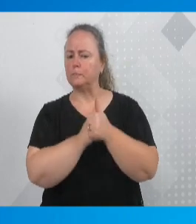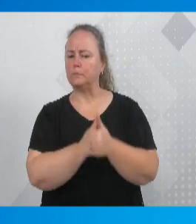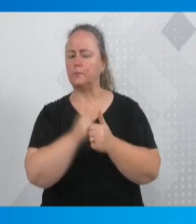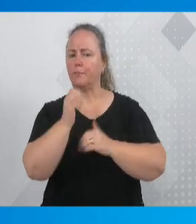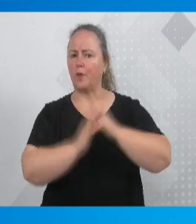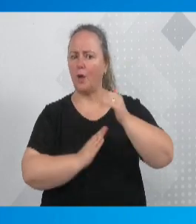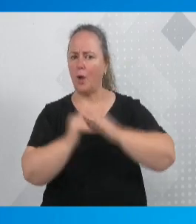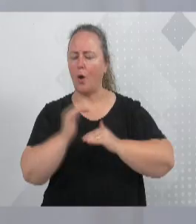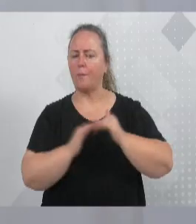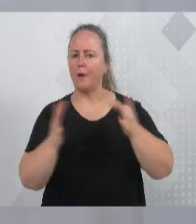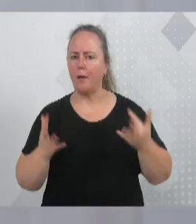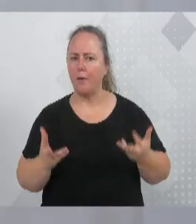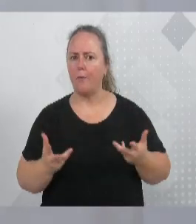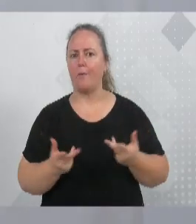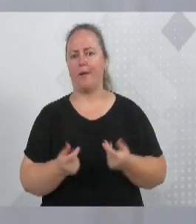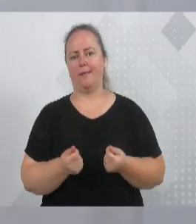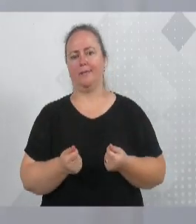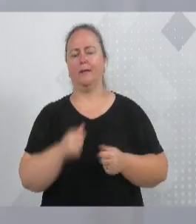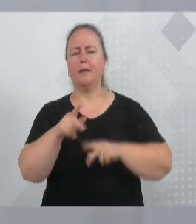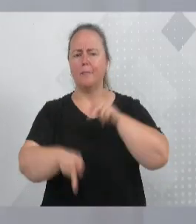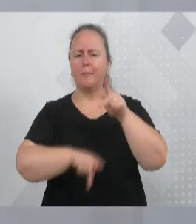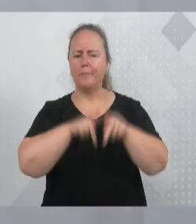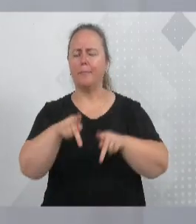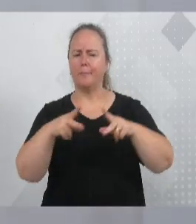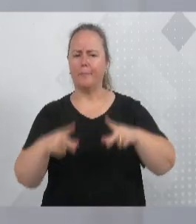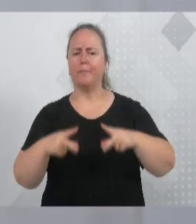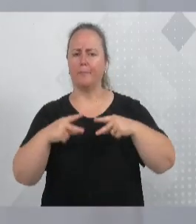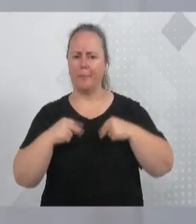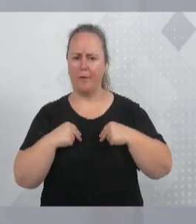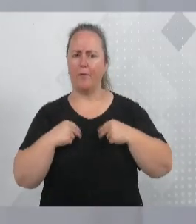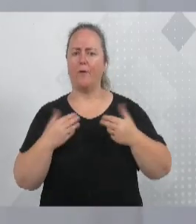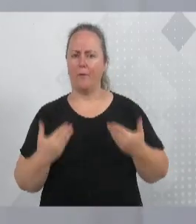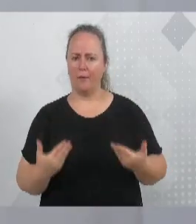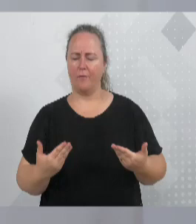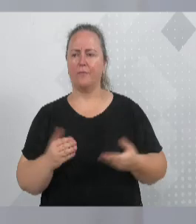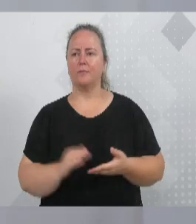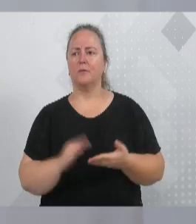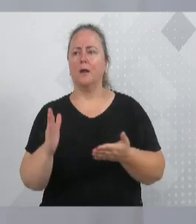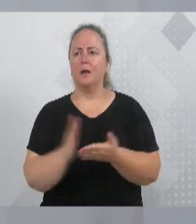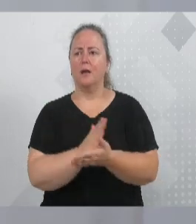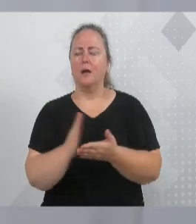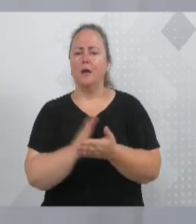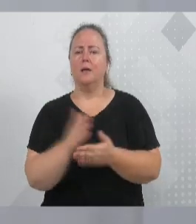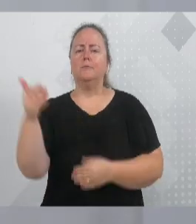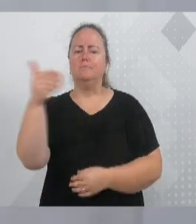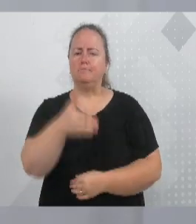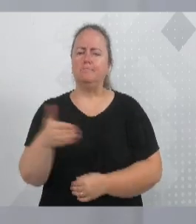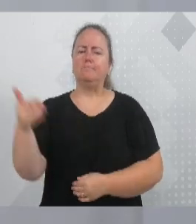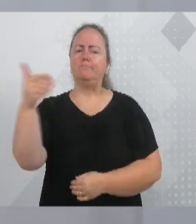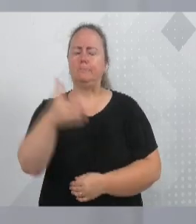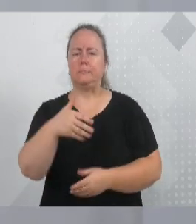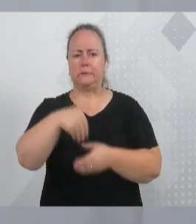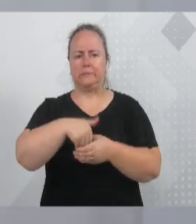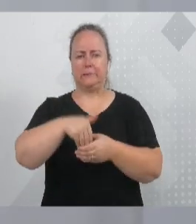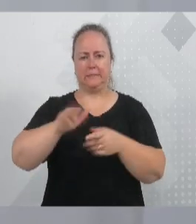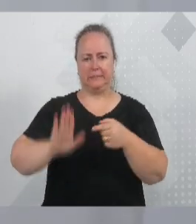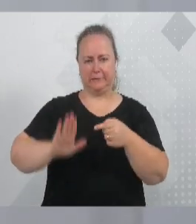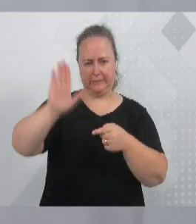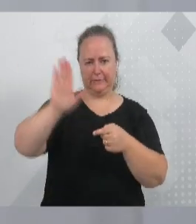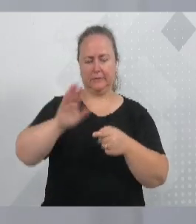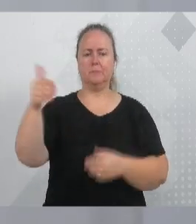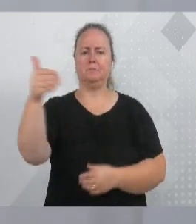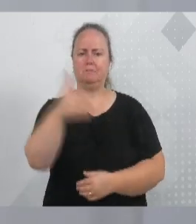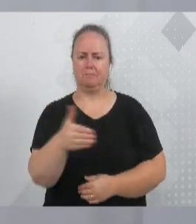qualidade que o nosso povo Merece muitos muitos rodaram naquela região tr00 mandatos como se se fala bastante